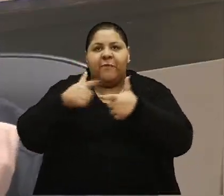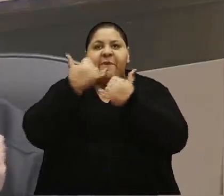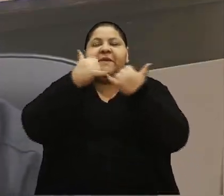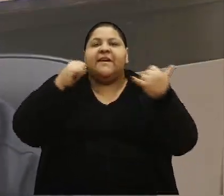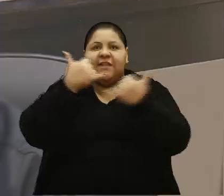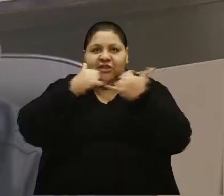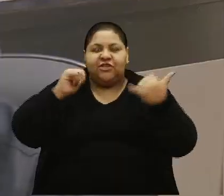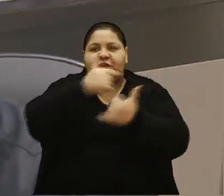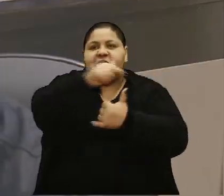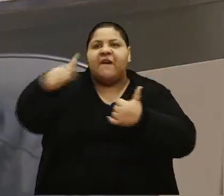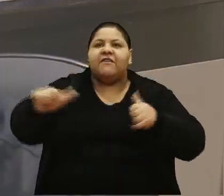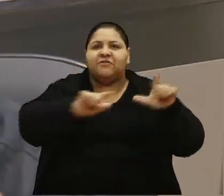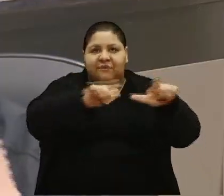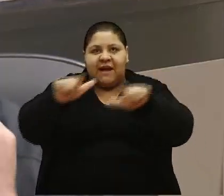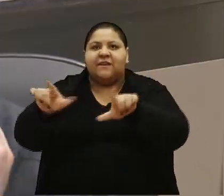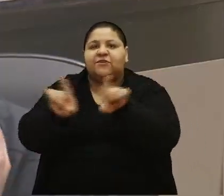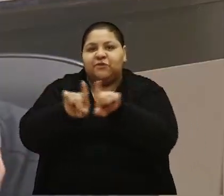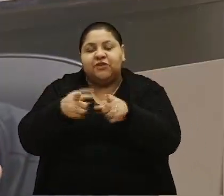também dizer aqui que